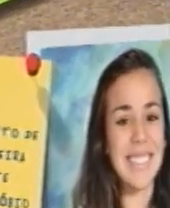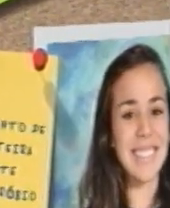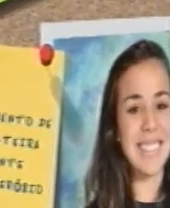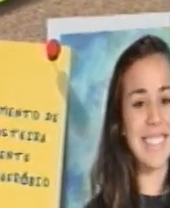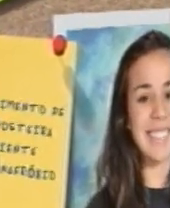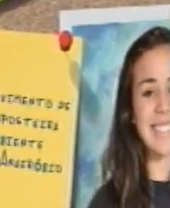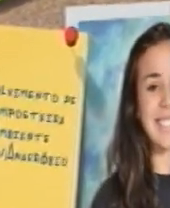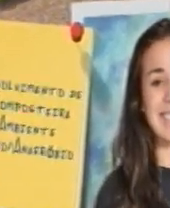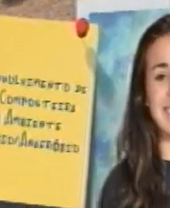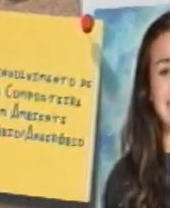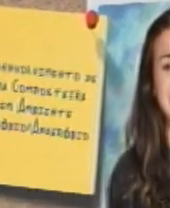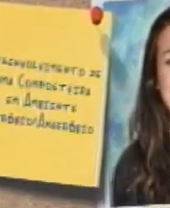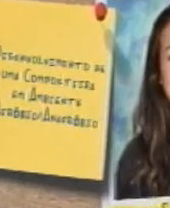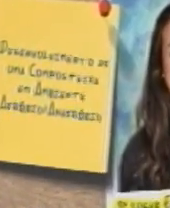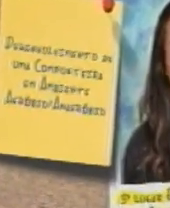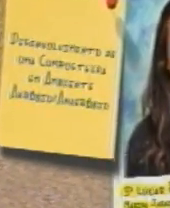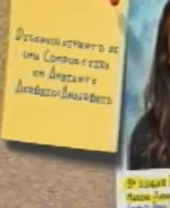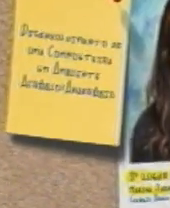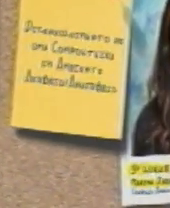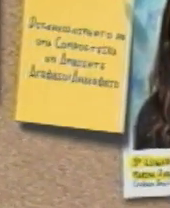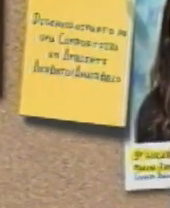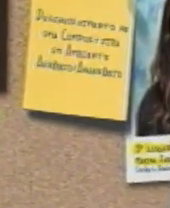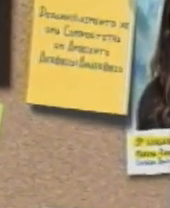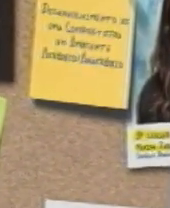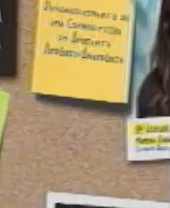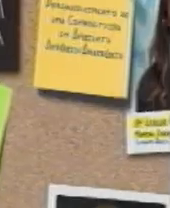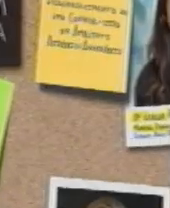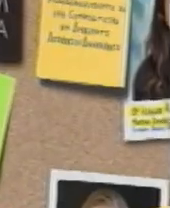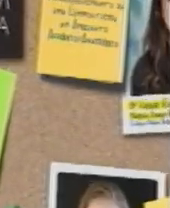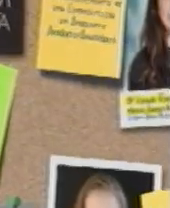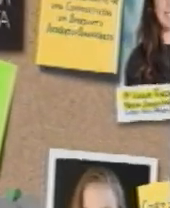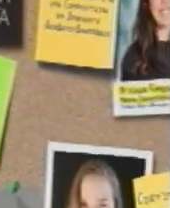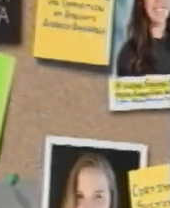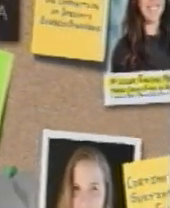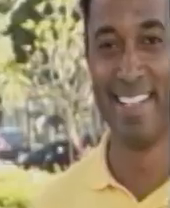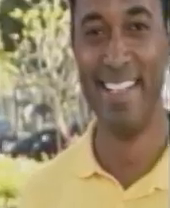importantes reconhecimentos aos cientistas brasileiros.